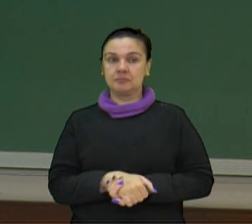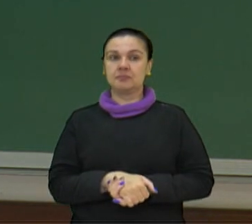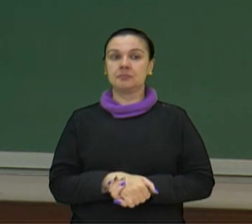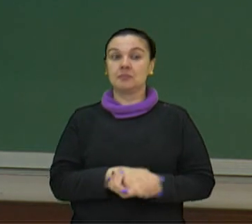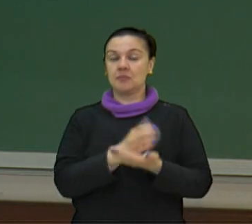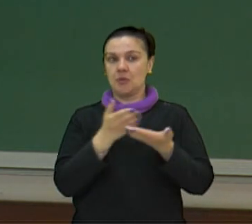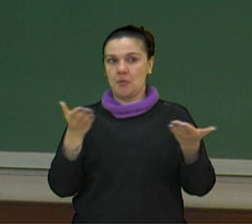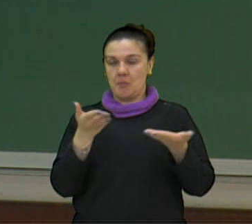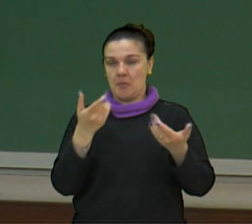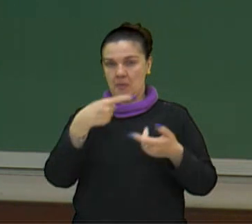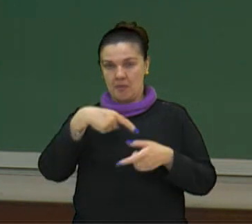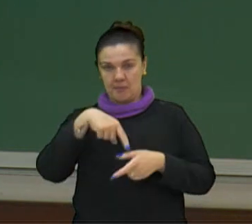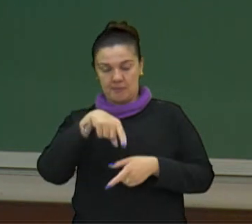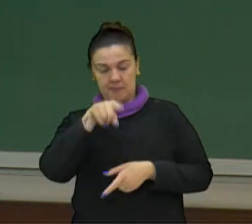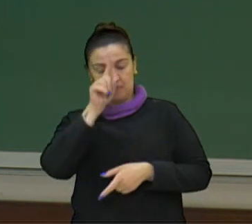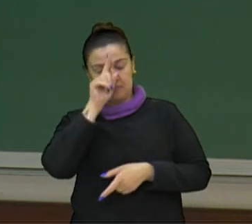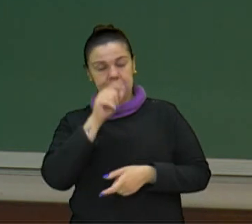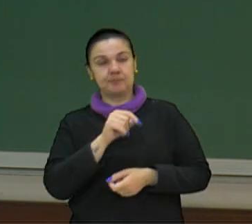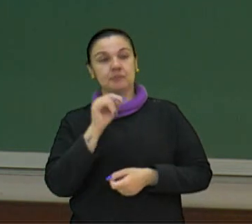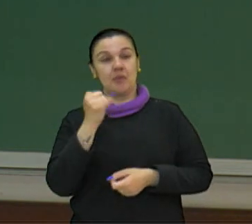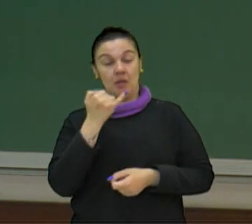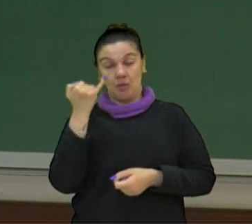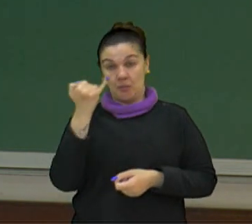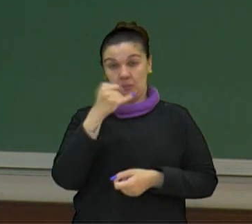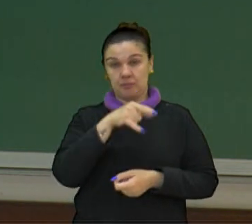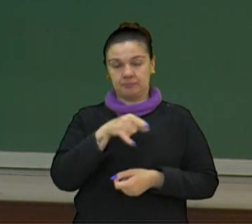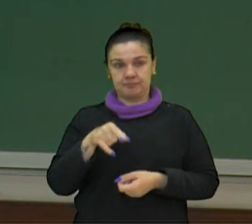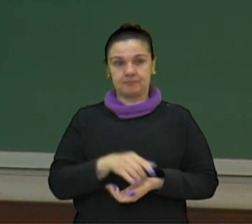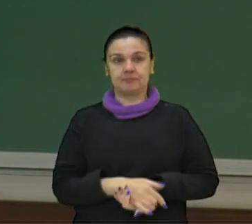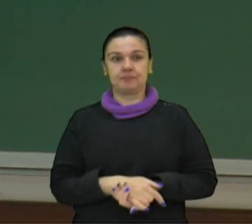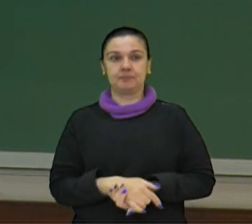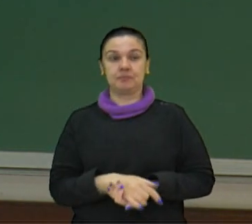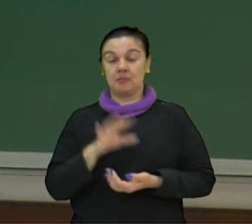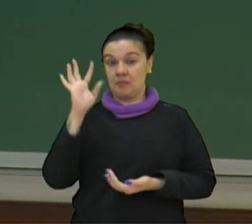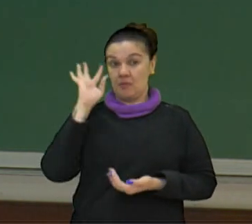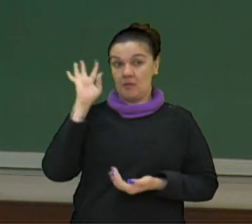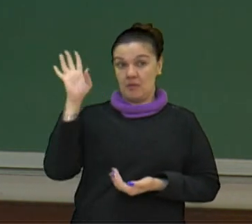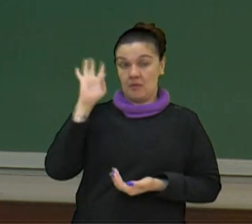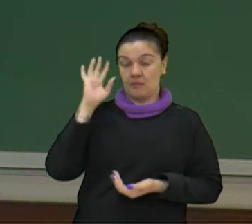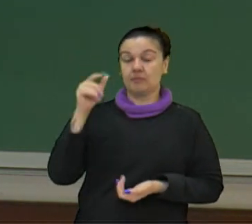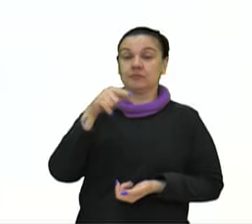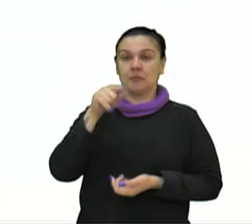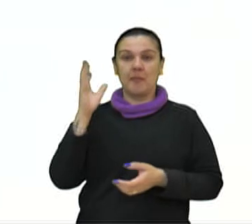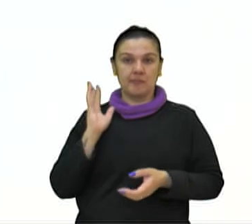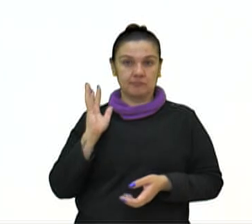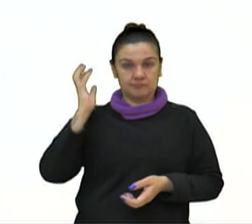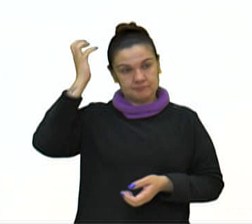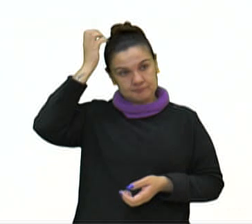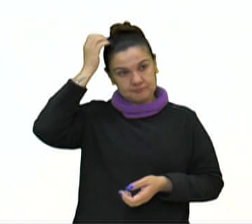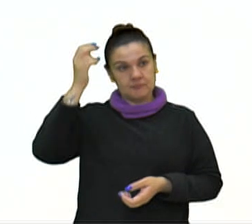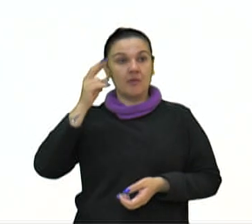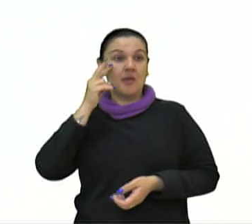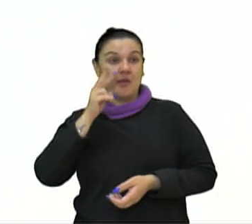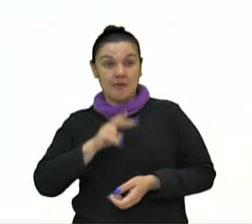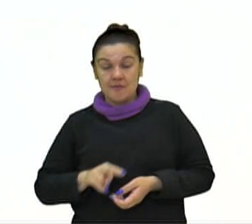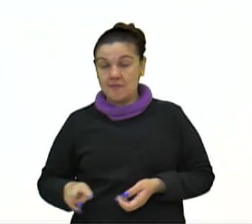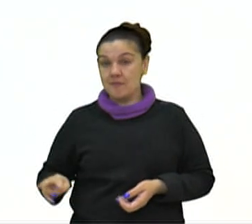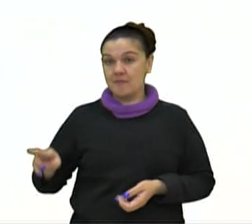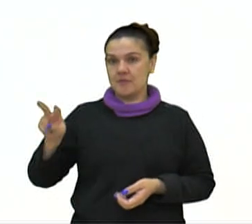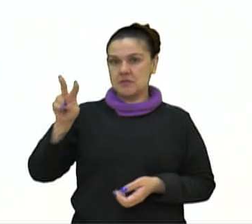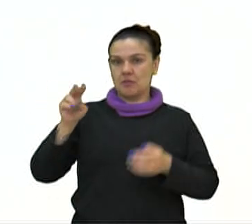Agora, tem essa ideia muito importante, muito interessante do pensamento de Spinoza, que é a visão das